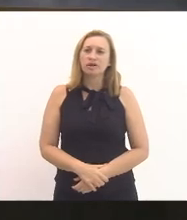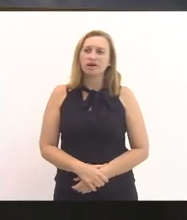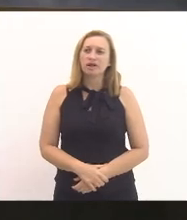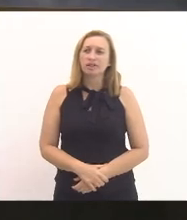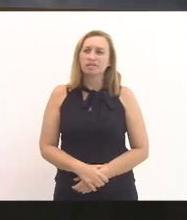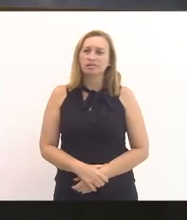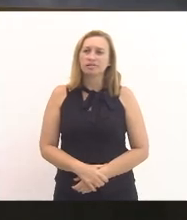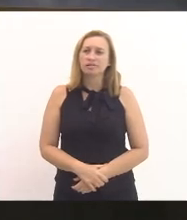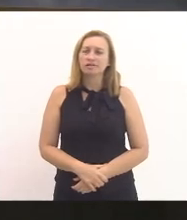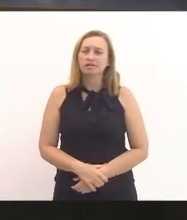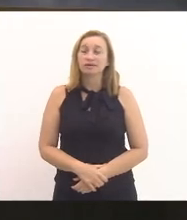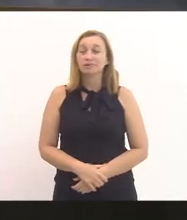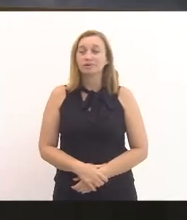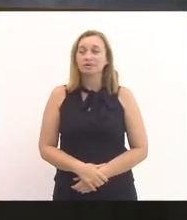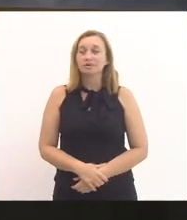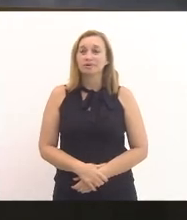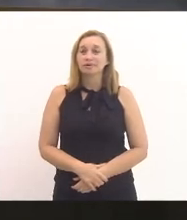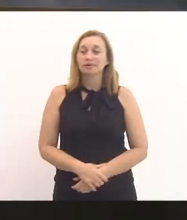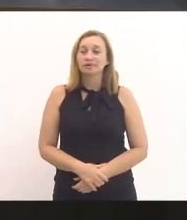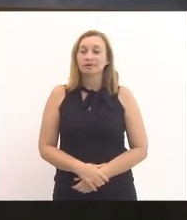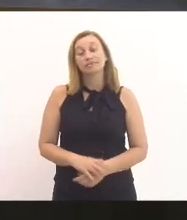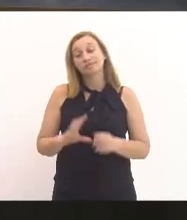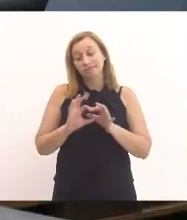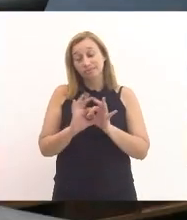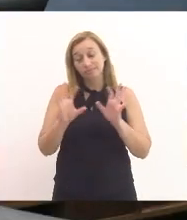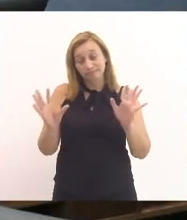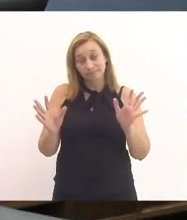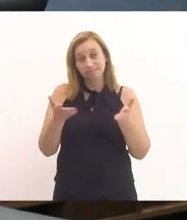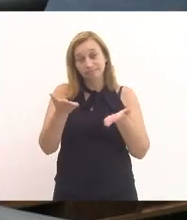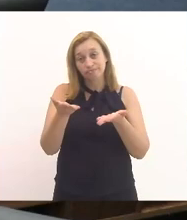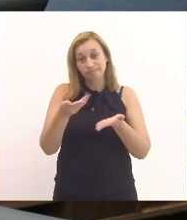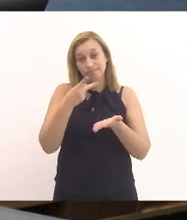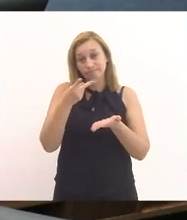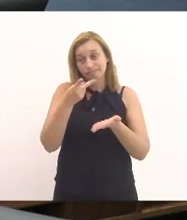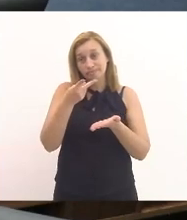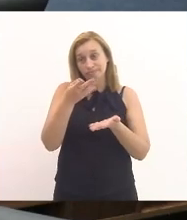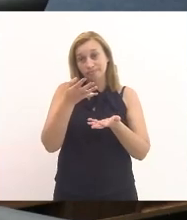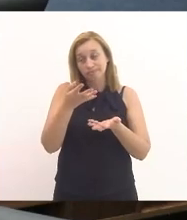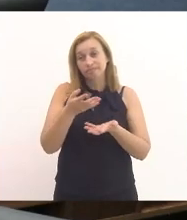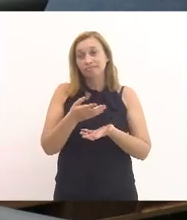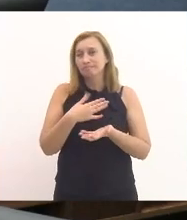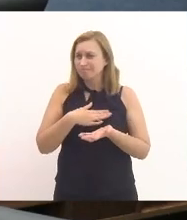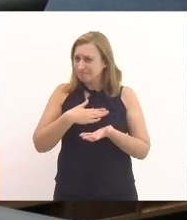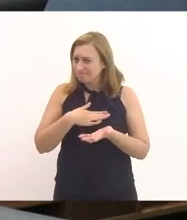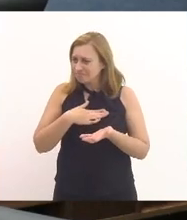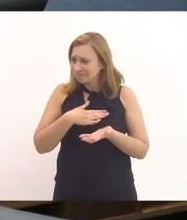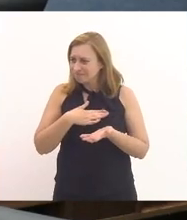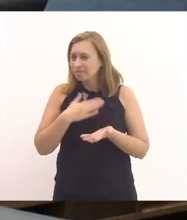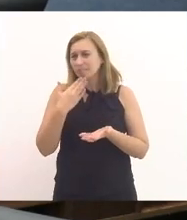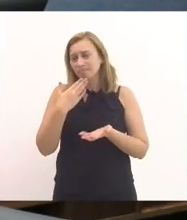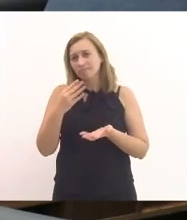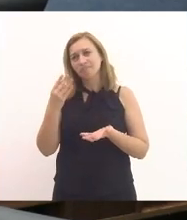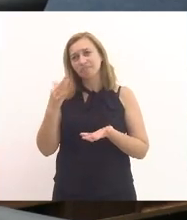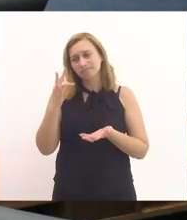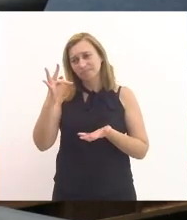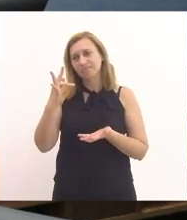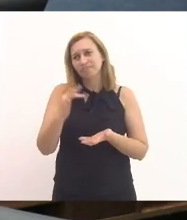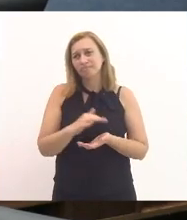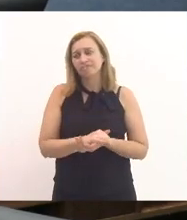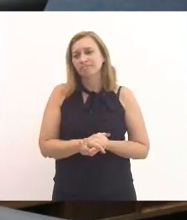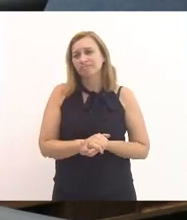regimentalmente já tivesse caminhado final mas forma democrática aí se eu quiser fazer os a palavra parece que gostaria só peço que seja